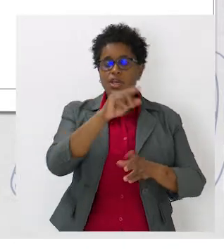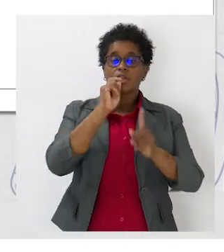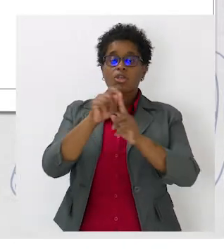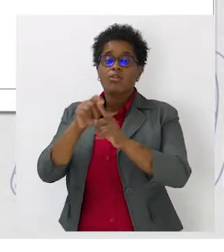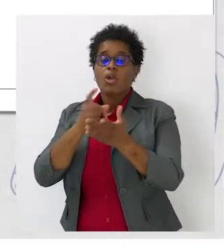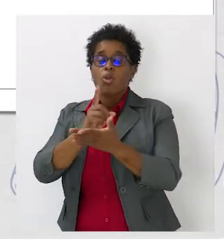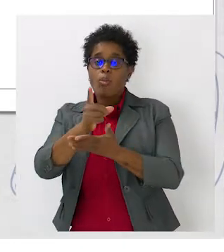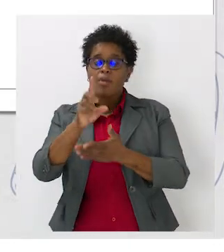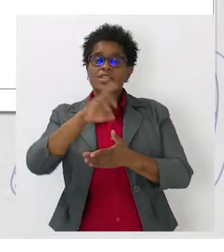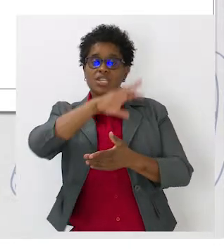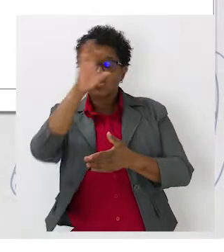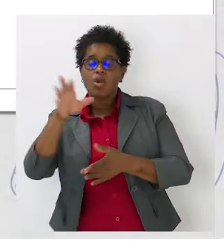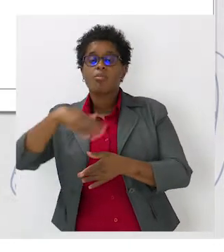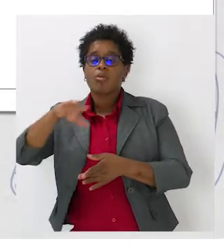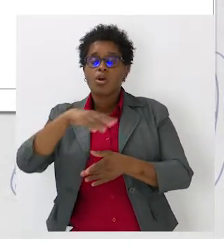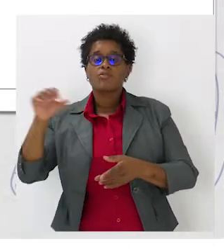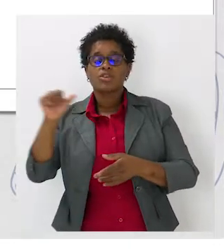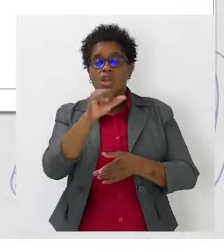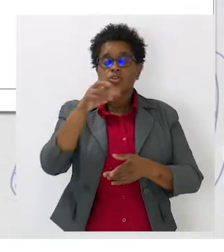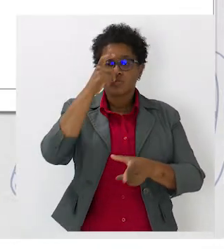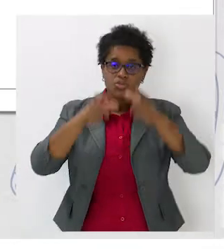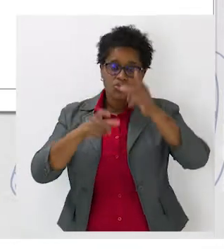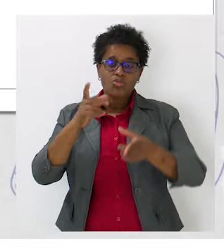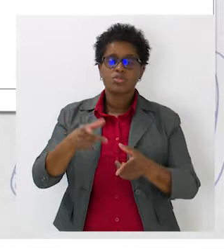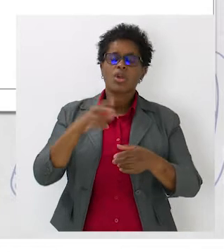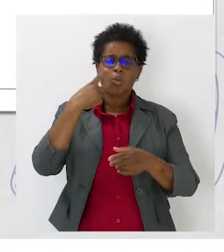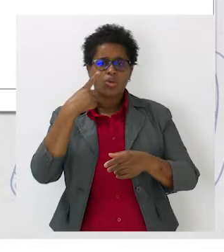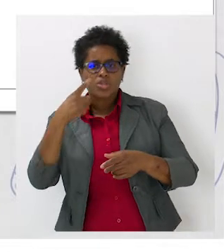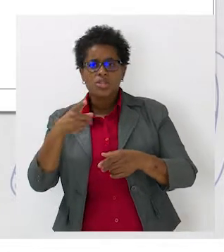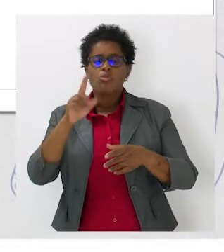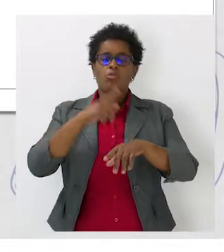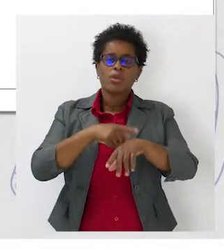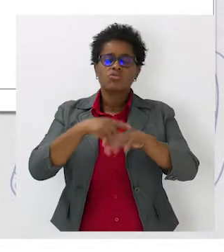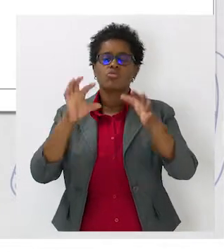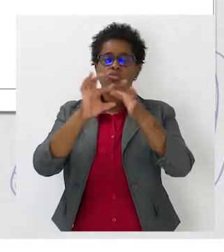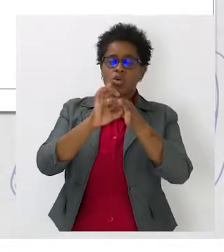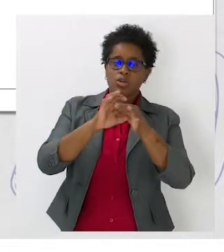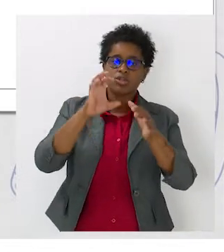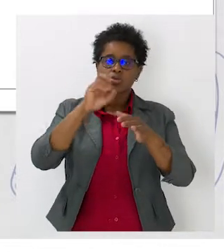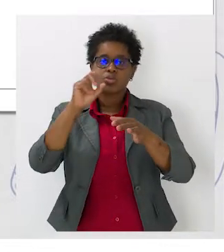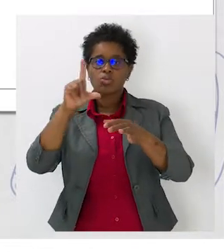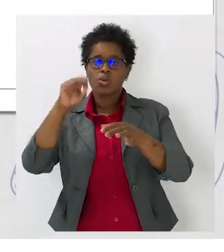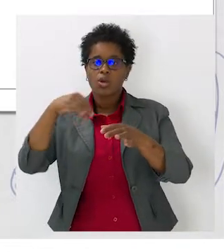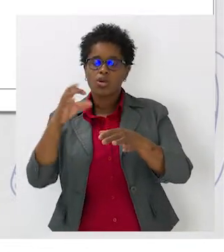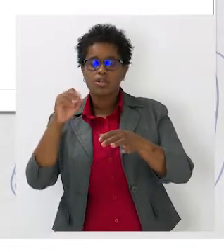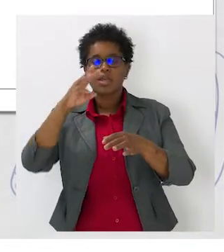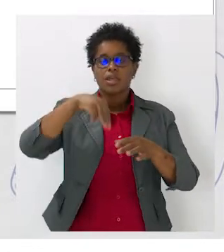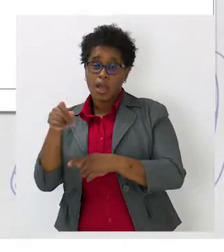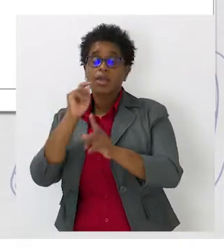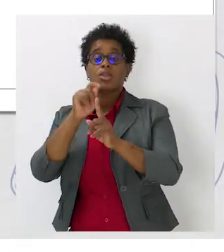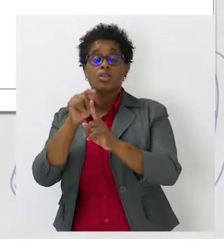as regiões por onde expandiram os gregos, reconhecer os elementos da união entre as colônias e a